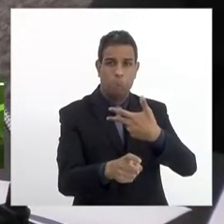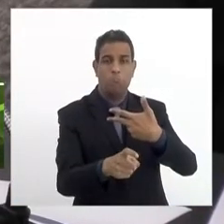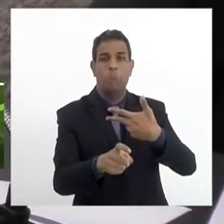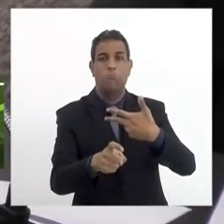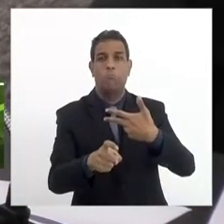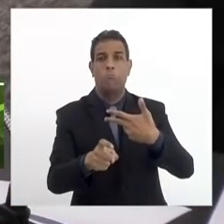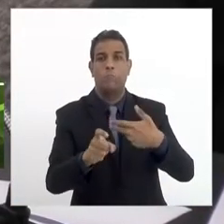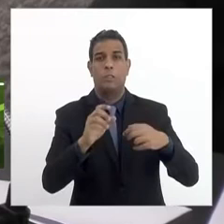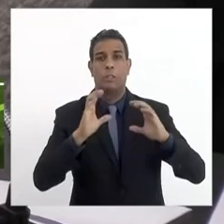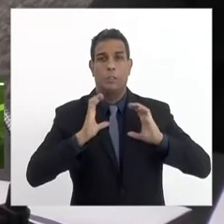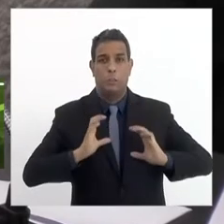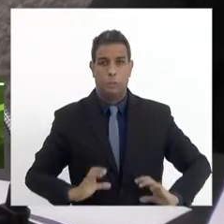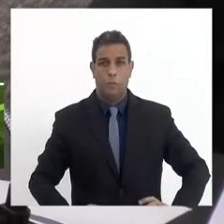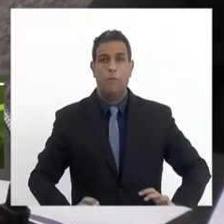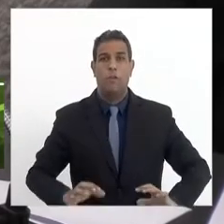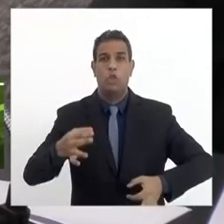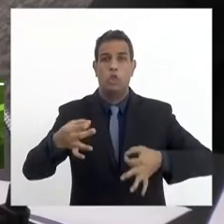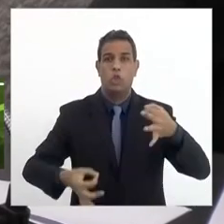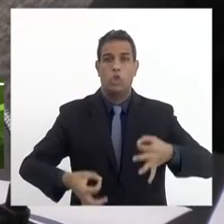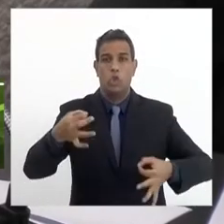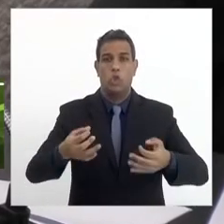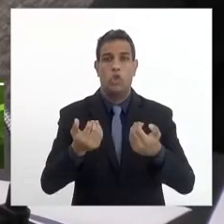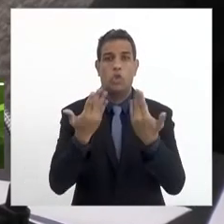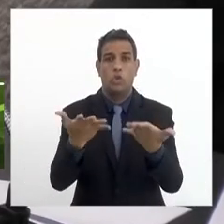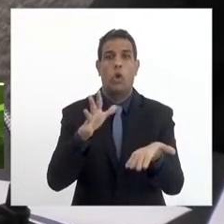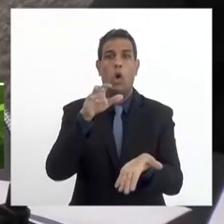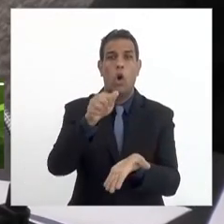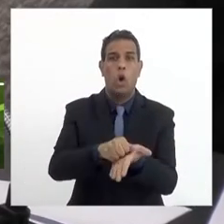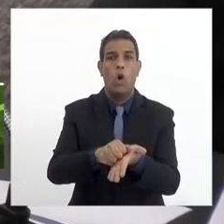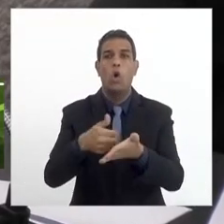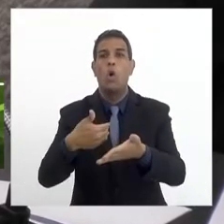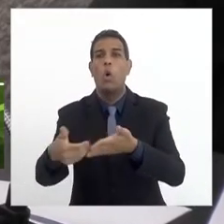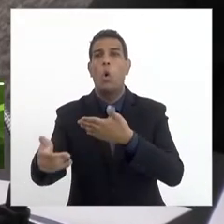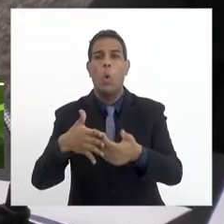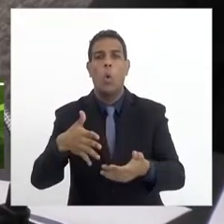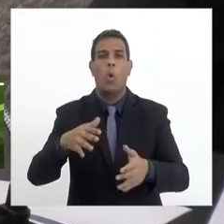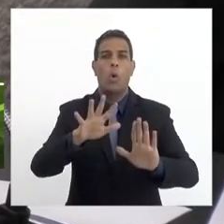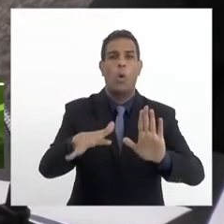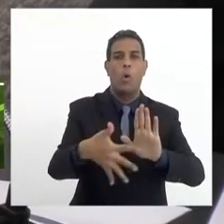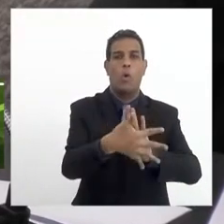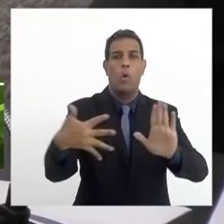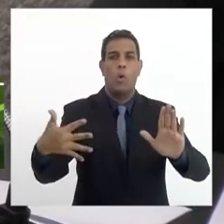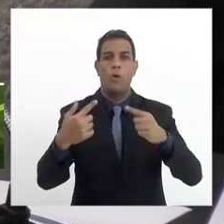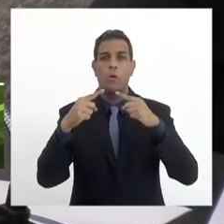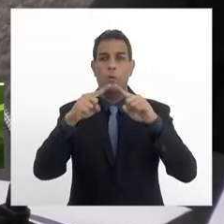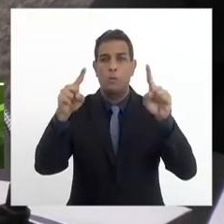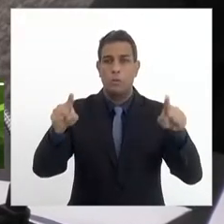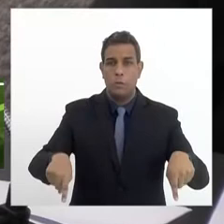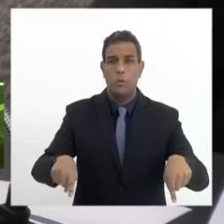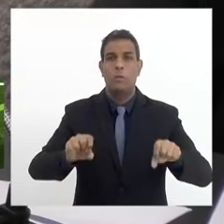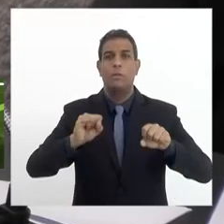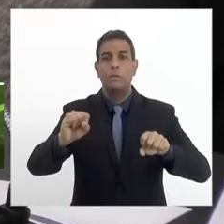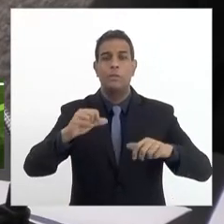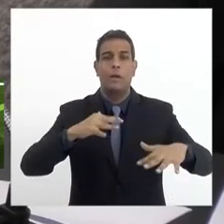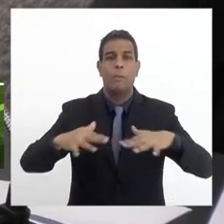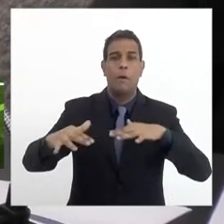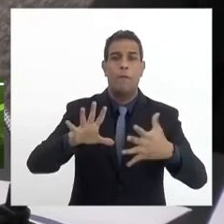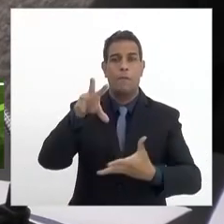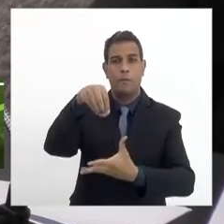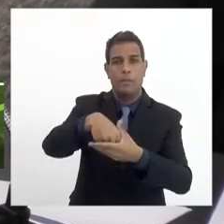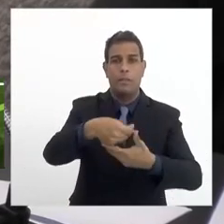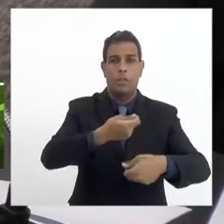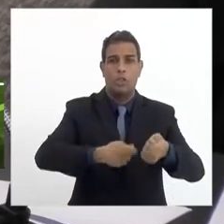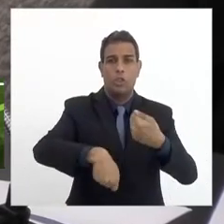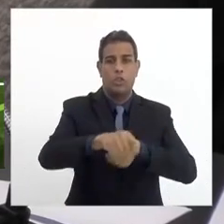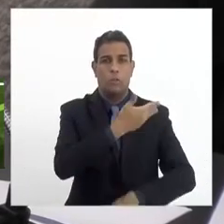civis, militares e judiciário. Fica assegurada a matrícula, independente de calendário, sempre que o servidor sofrer movimentação por interesse da administração